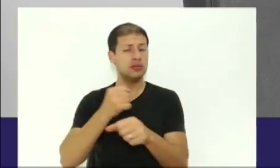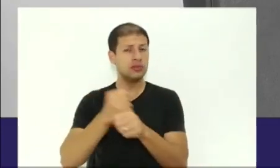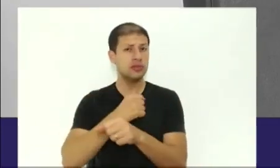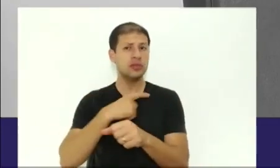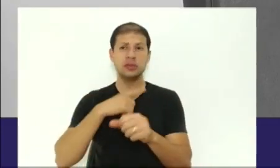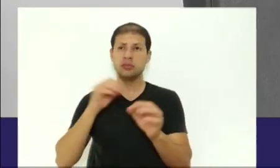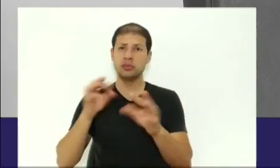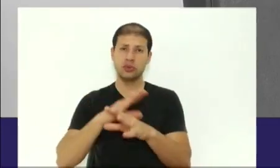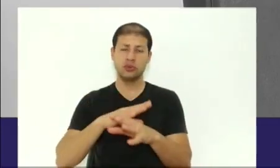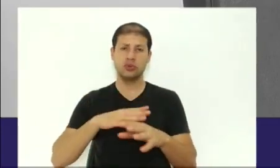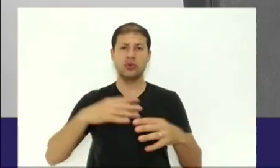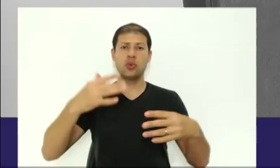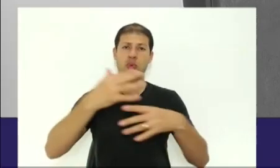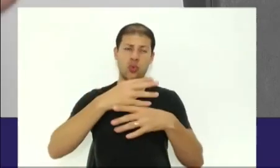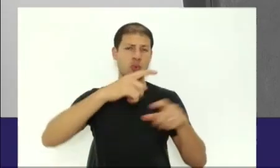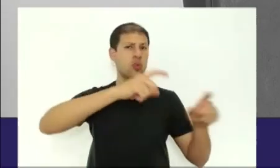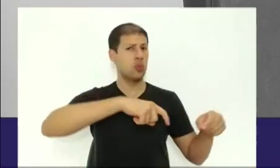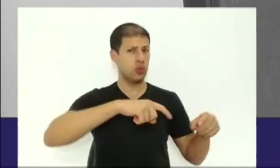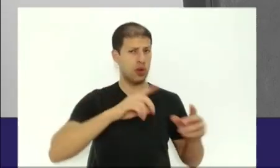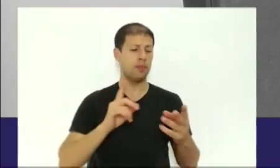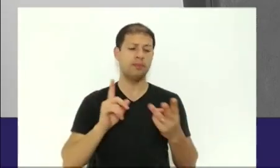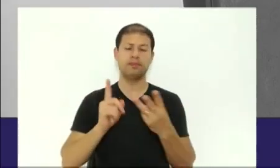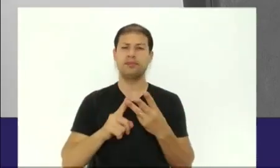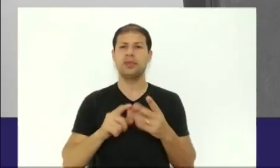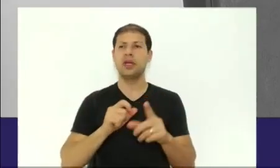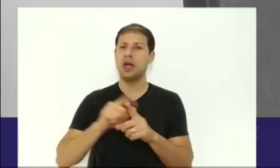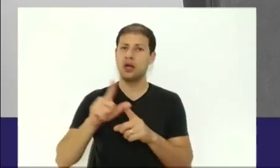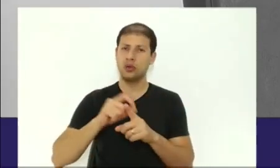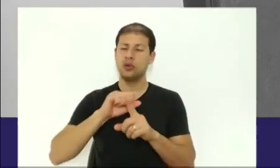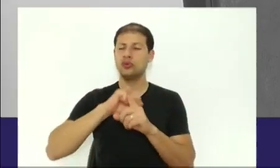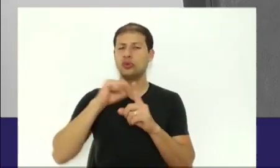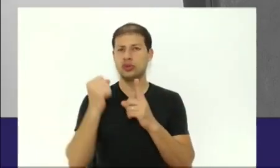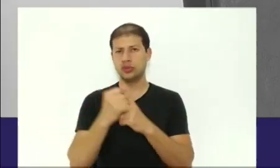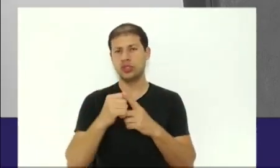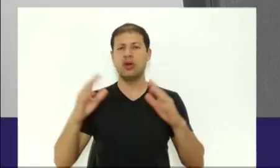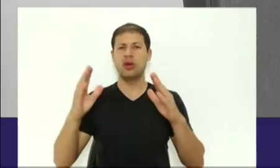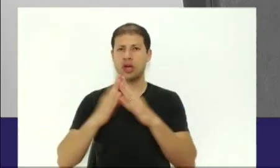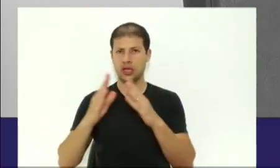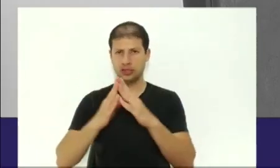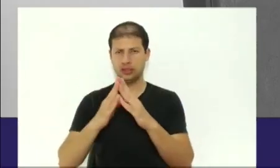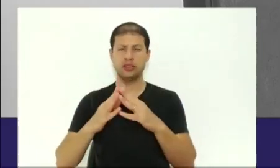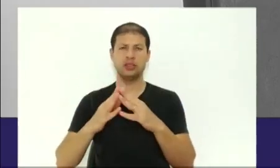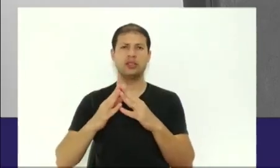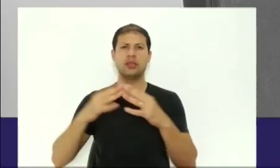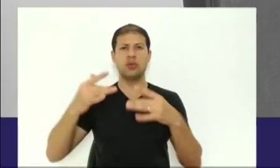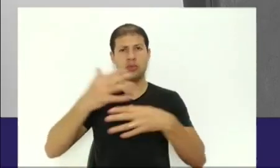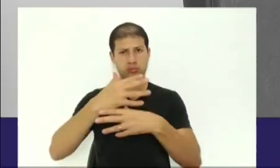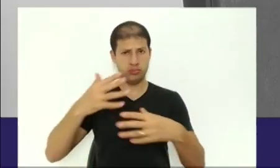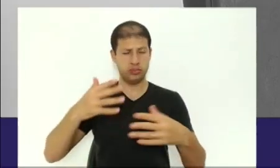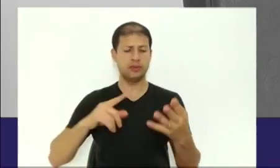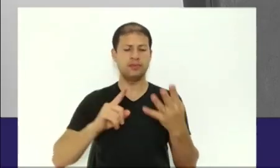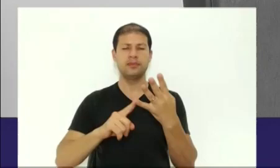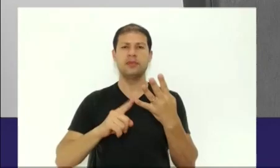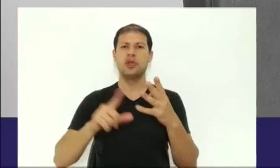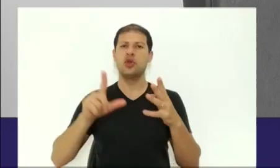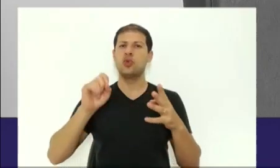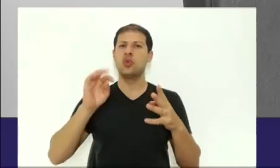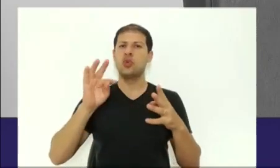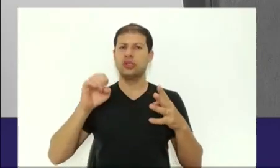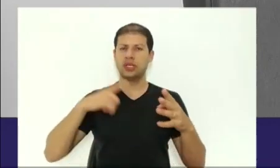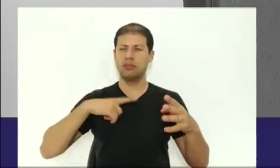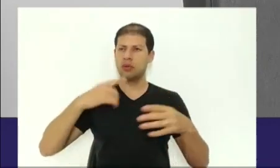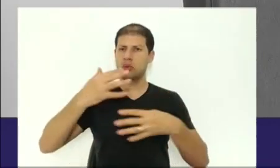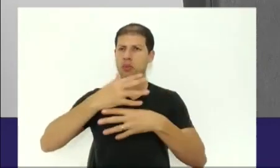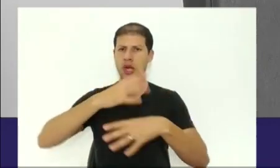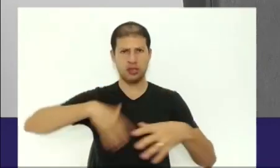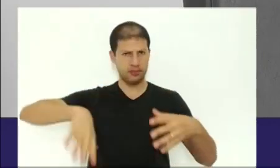rurais. Locação social de imóveis em áreas urbanas. Provisão de lotes urbanizados.